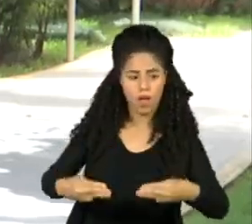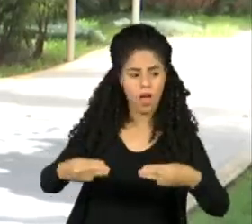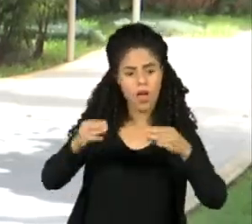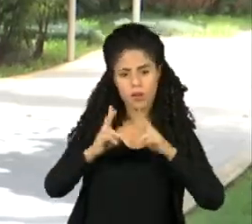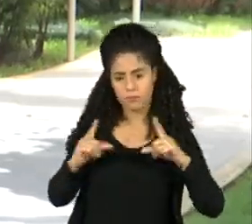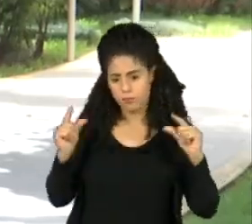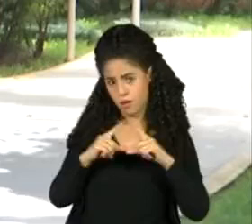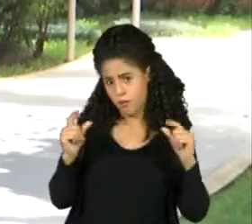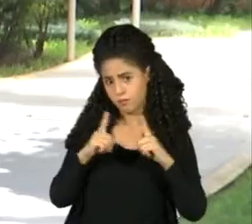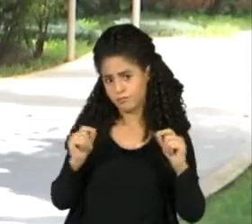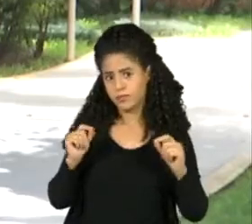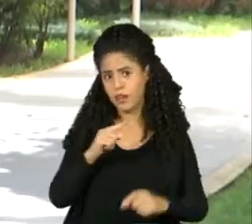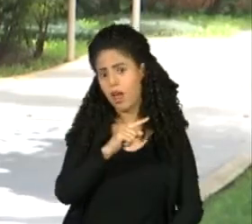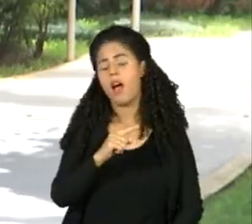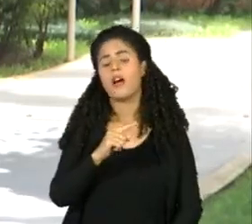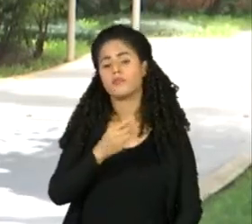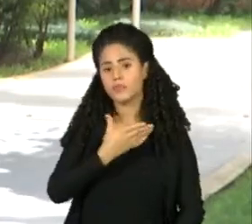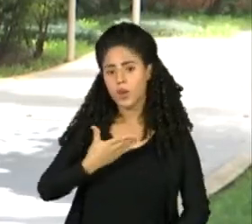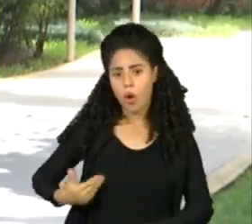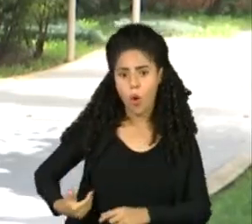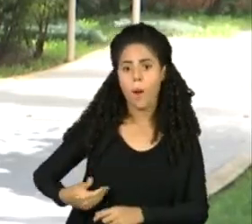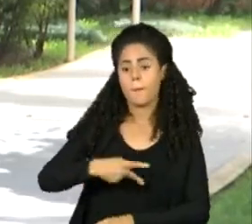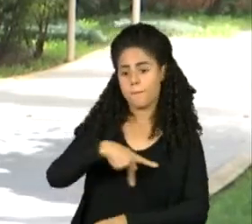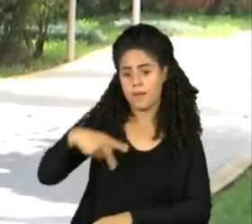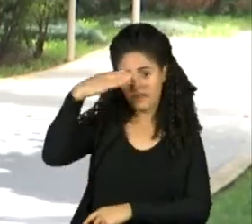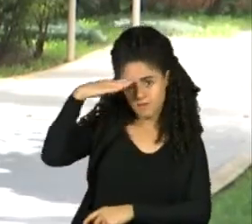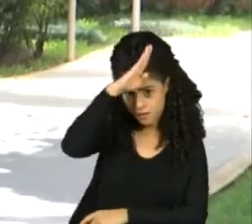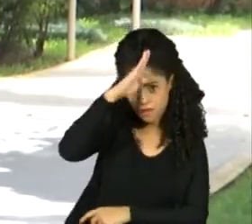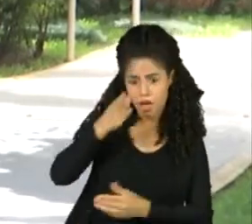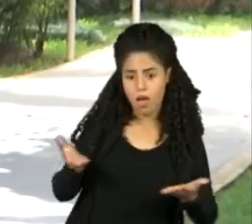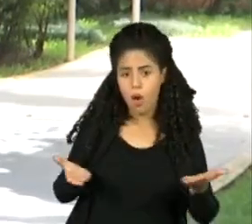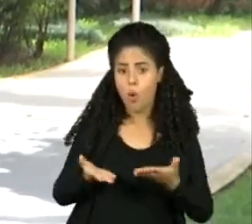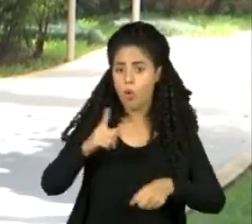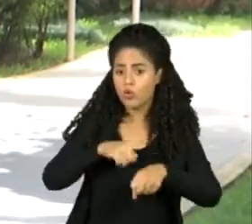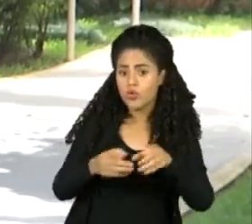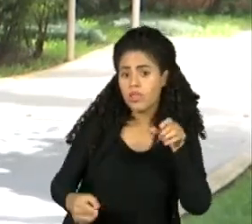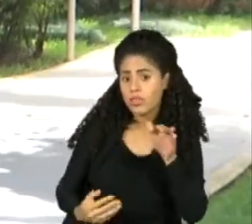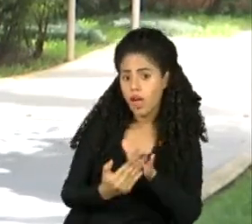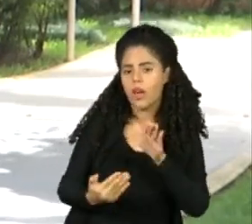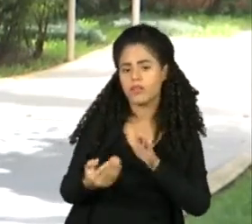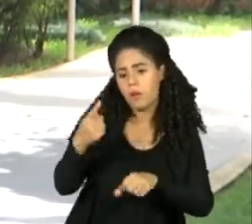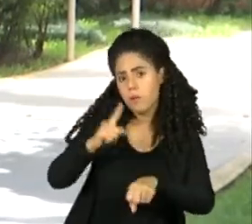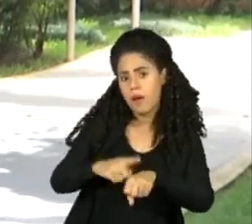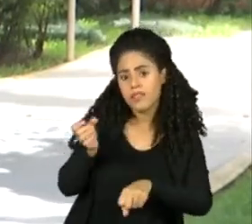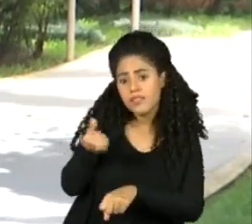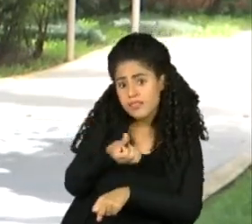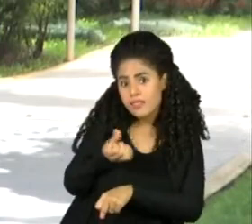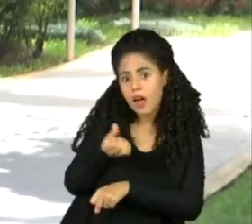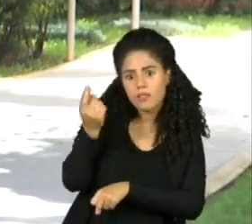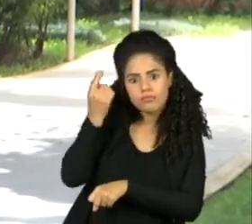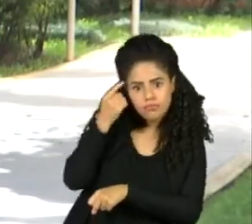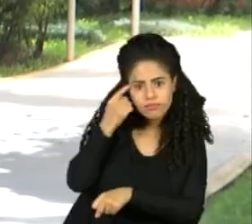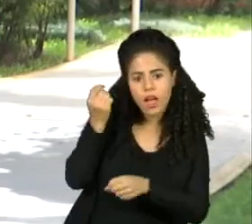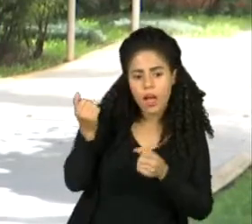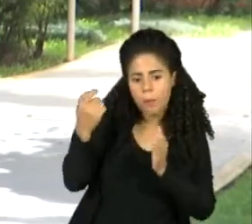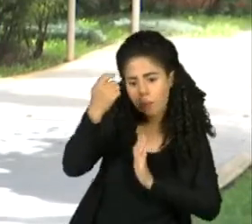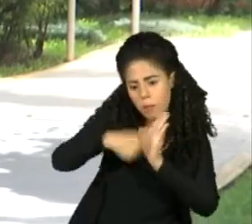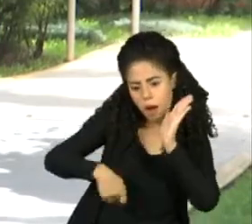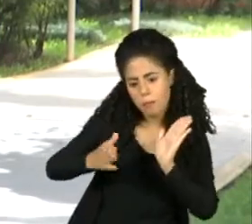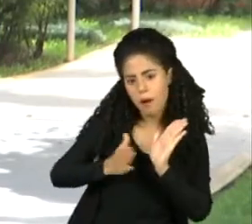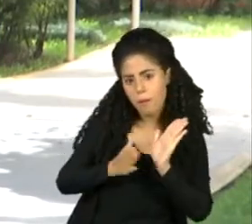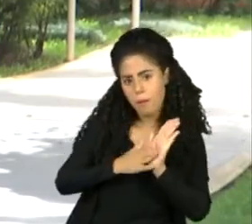em Brasília. O presidente Jair Bolsonaro tem até esta sexta-feira para sancionar a Lei Orçamentária